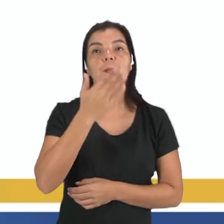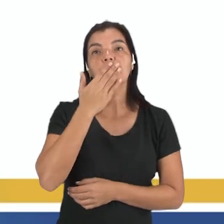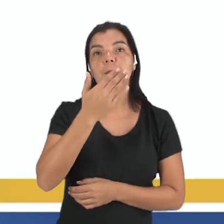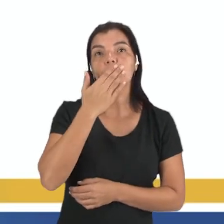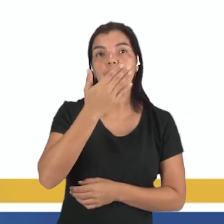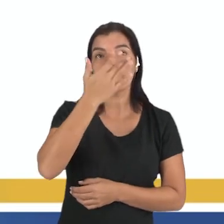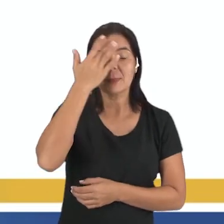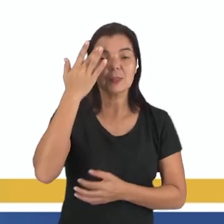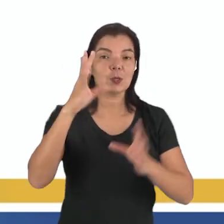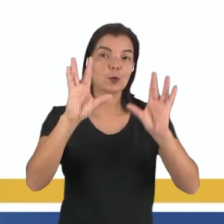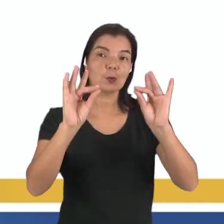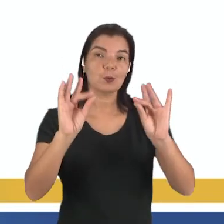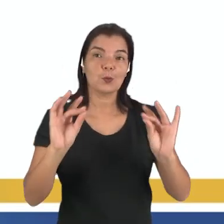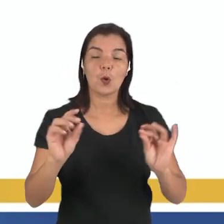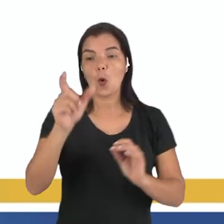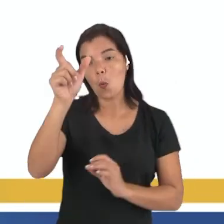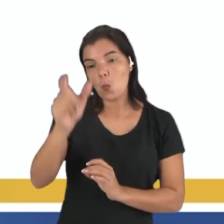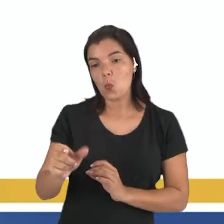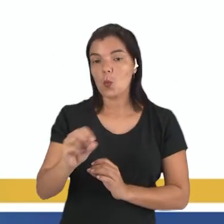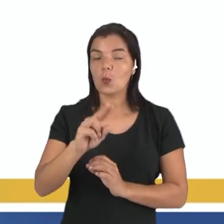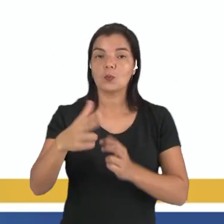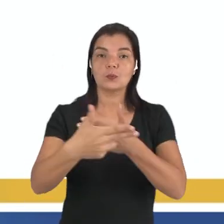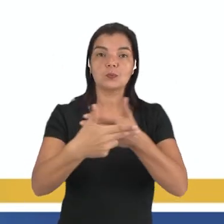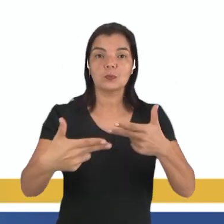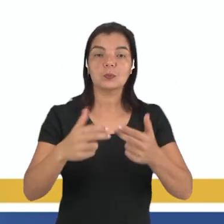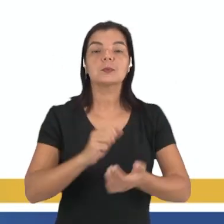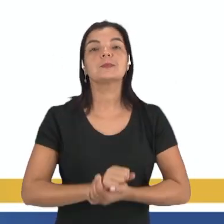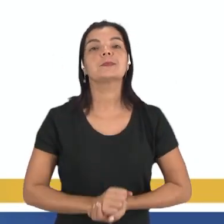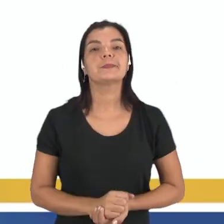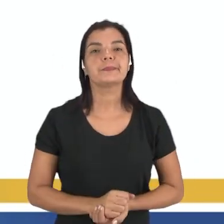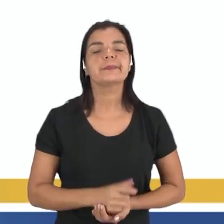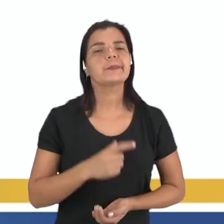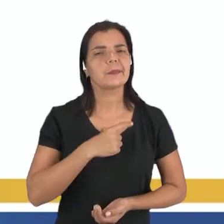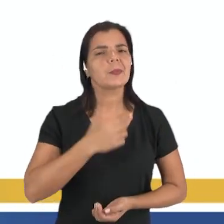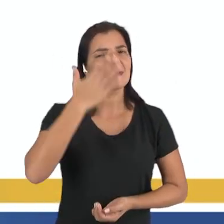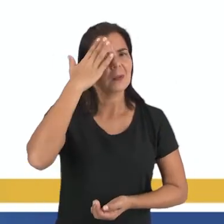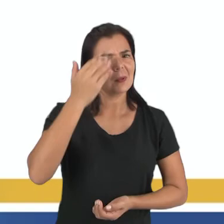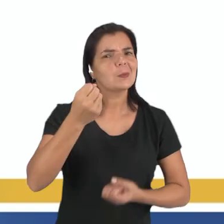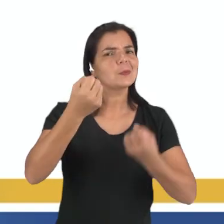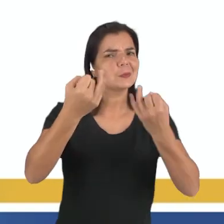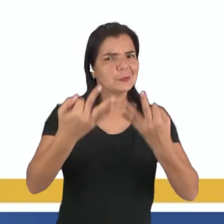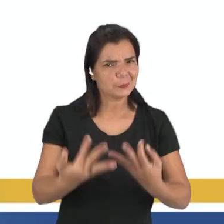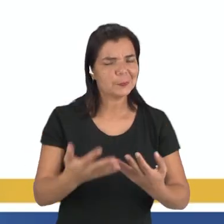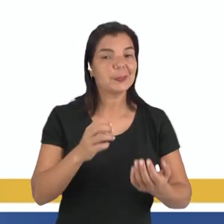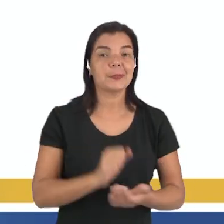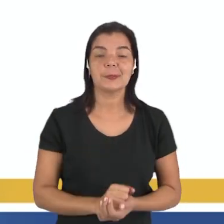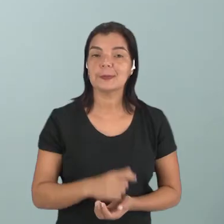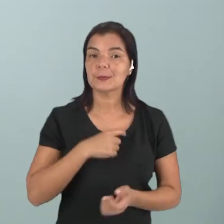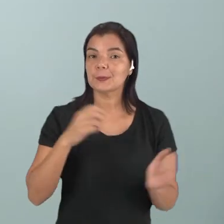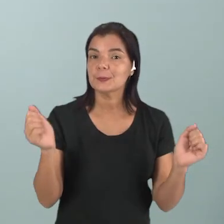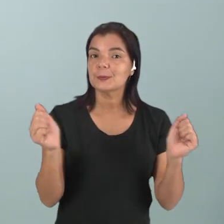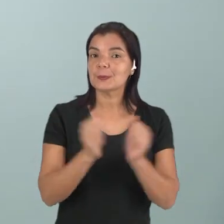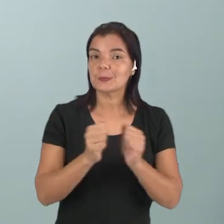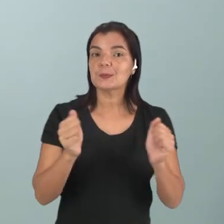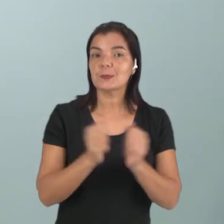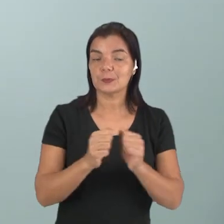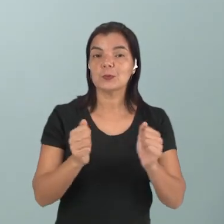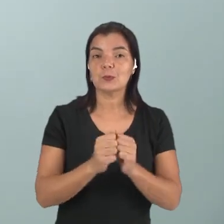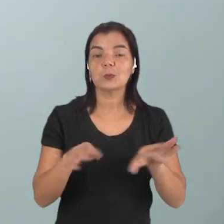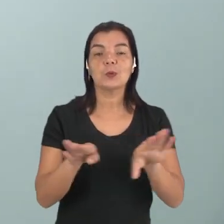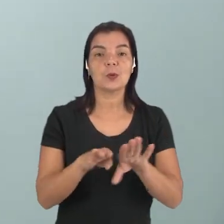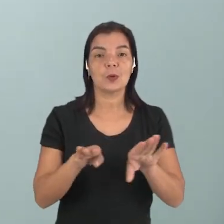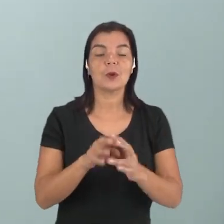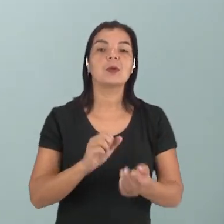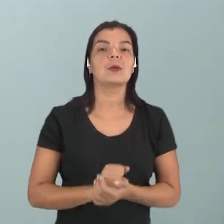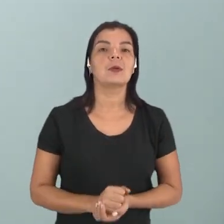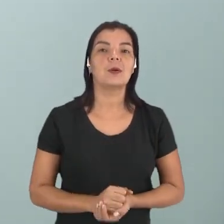para alguém descrever uma pessoa ou um lugar? Lembra que a gente falou um pouquinho sobre essas partículas, né? Quando a gente junta a double H